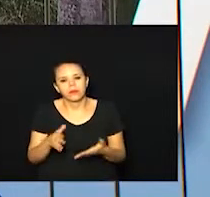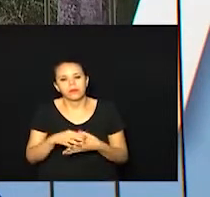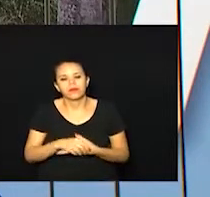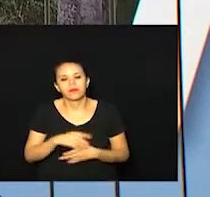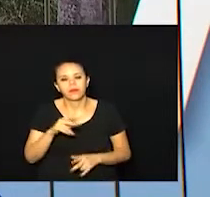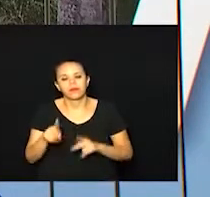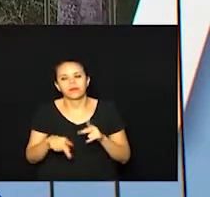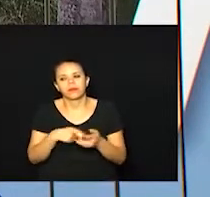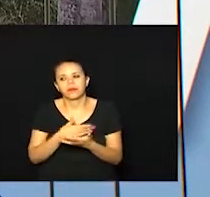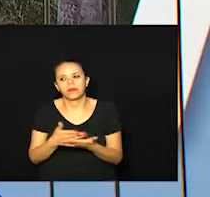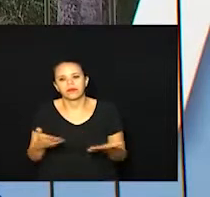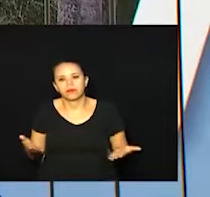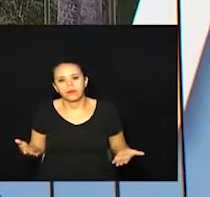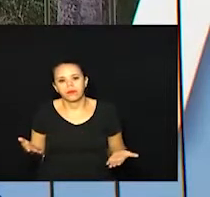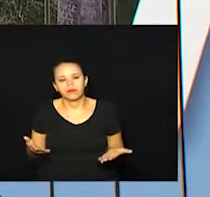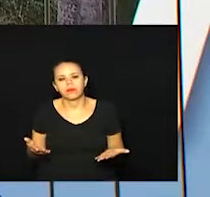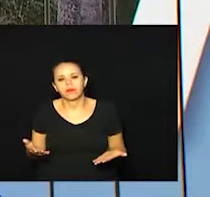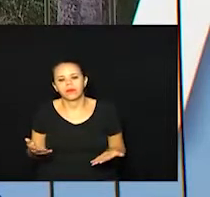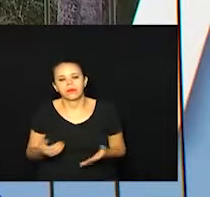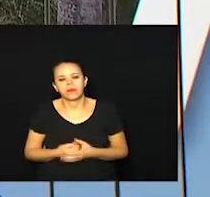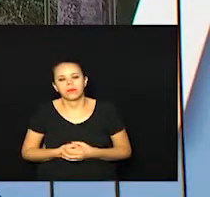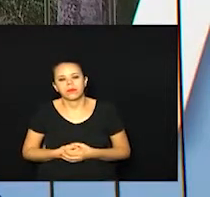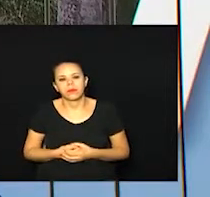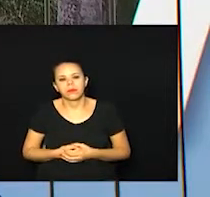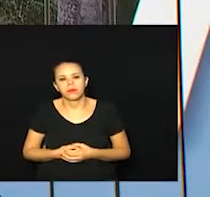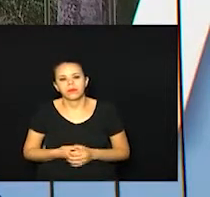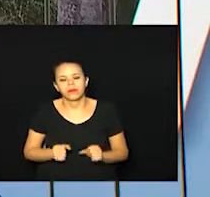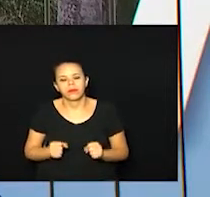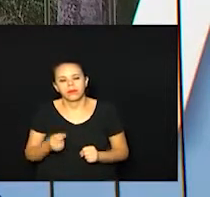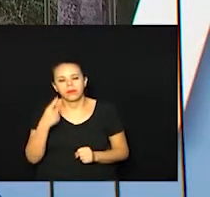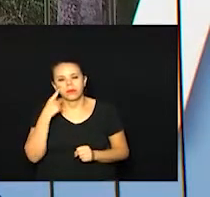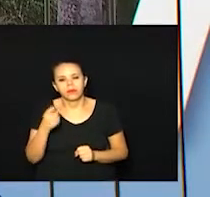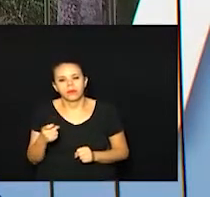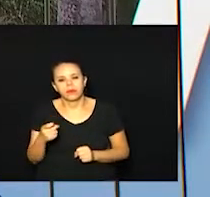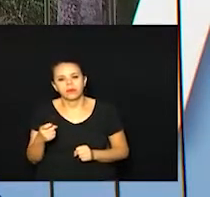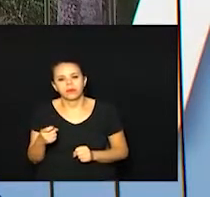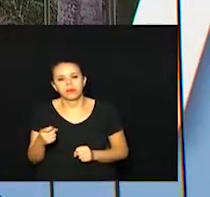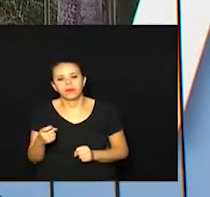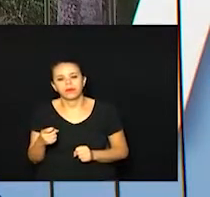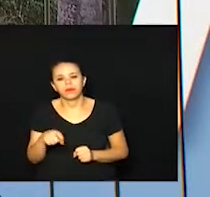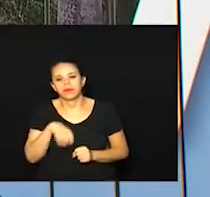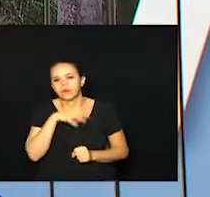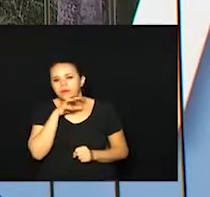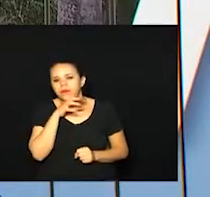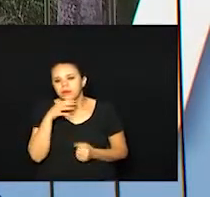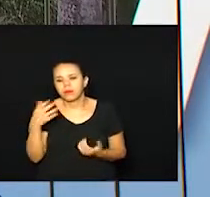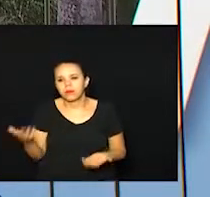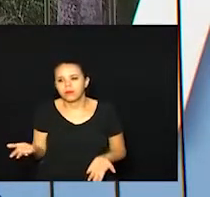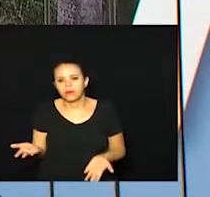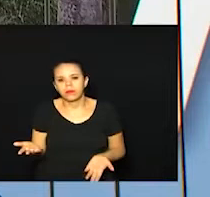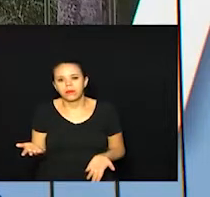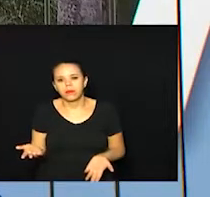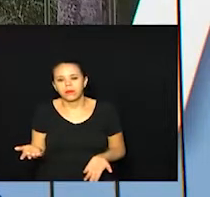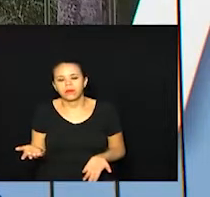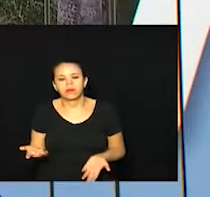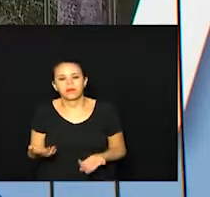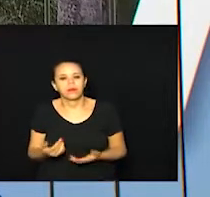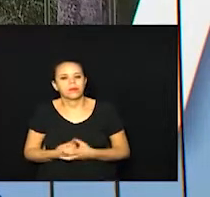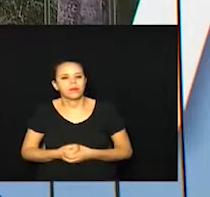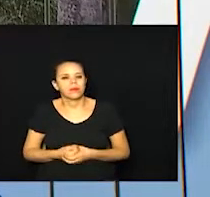as pessoas ali, a contemplação possa ser interessante, para os animais é uma tortura,